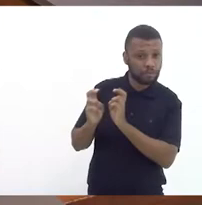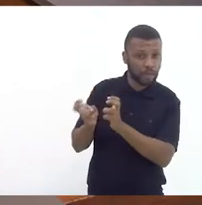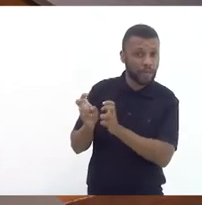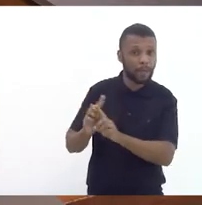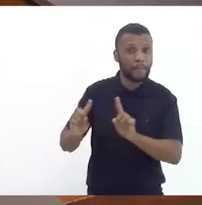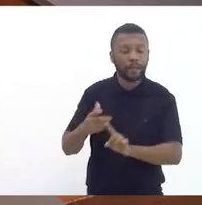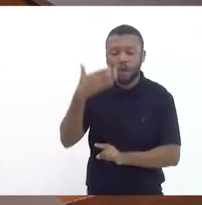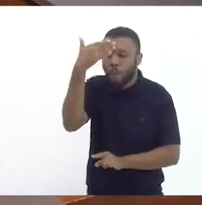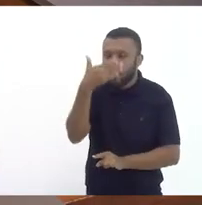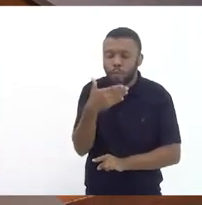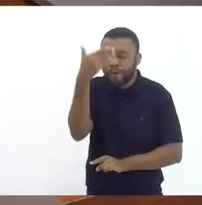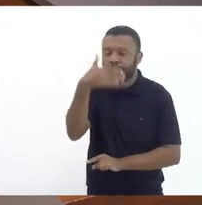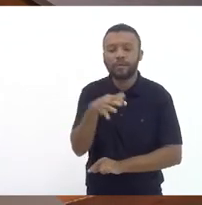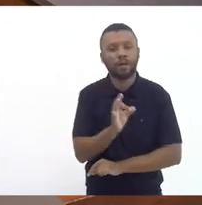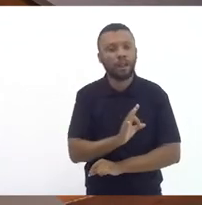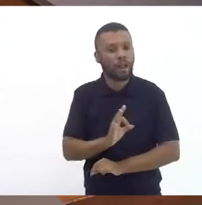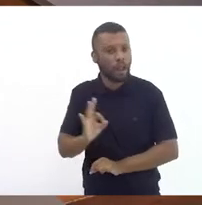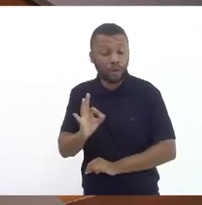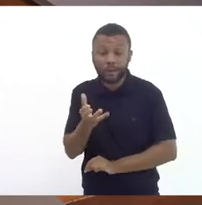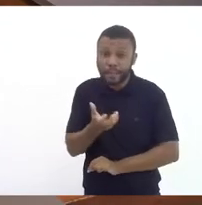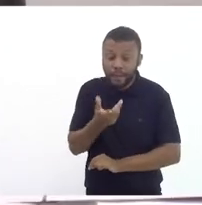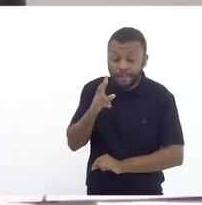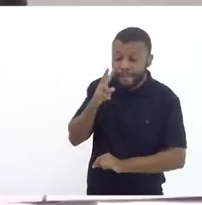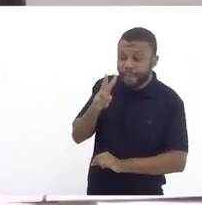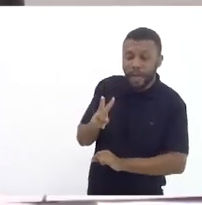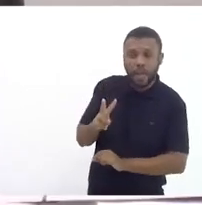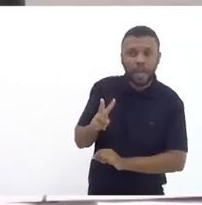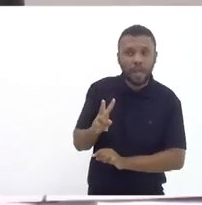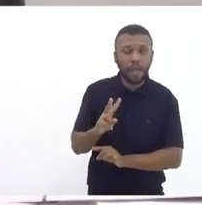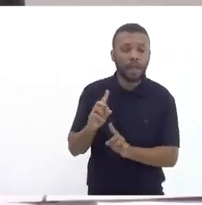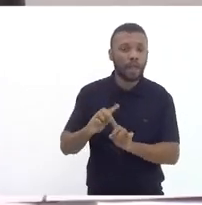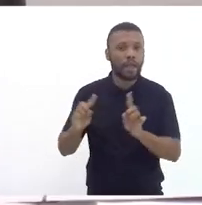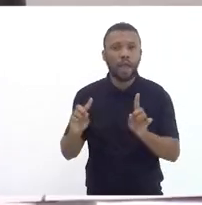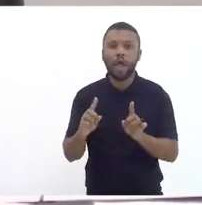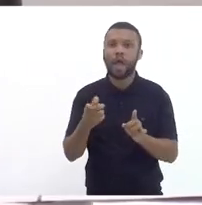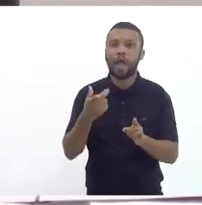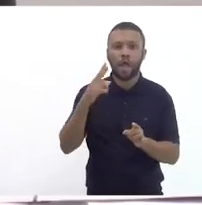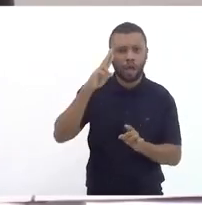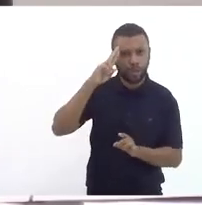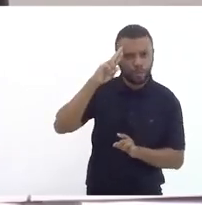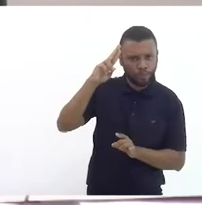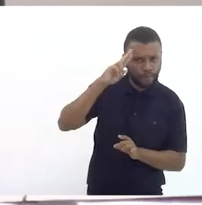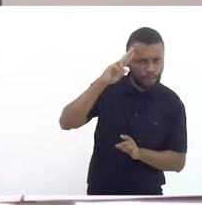vejo isso. Gostaria muito de ver, mas não vejo isso. Nem supervisor, nem o agente.